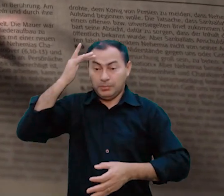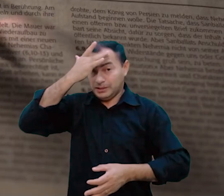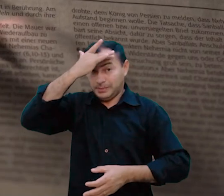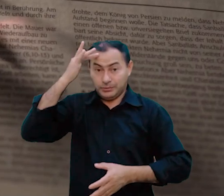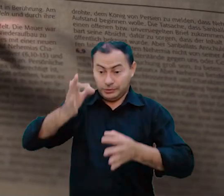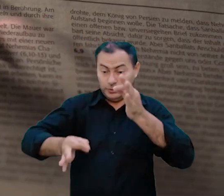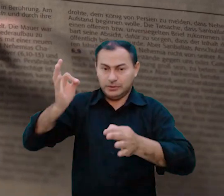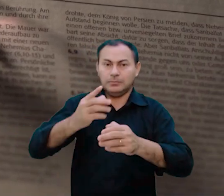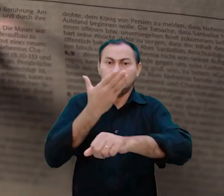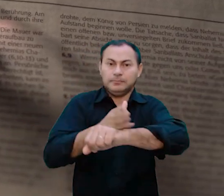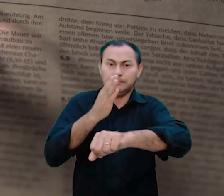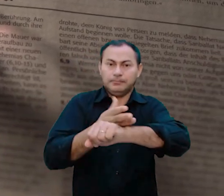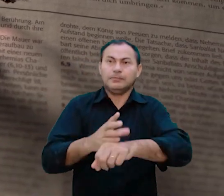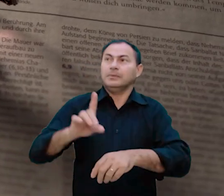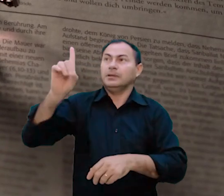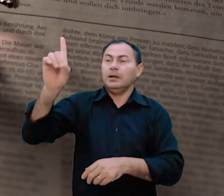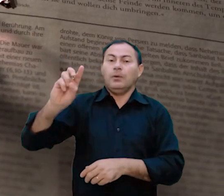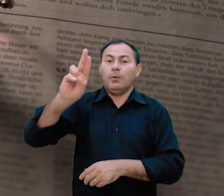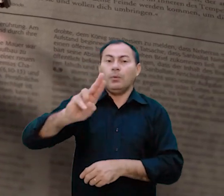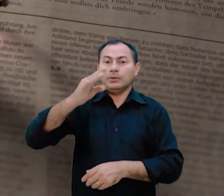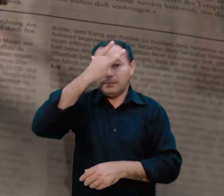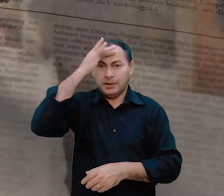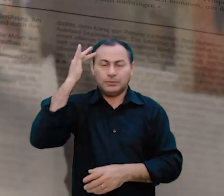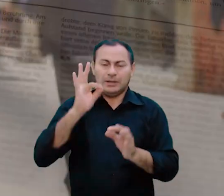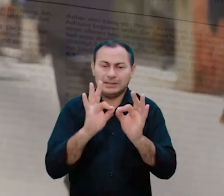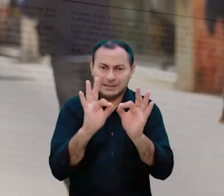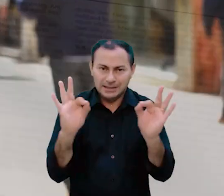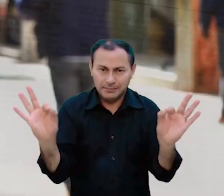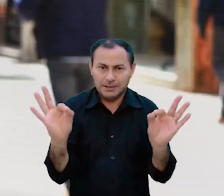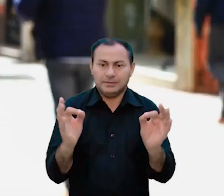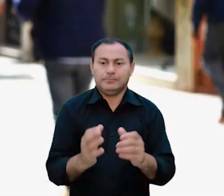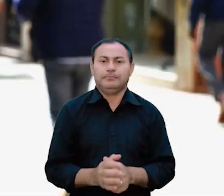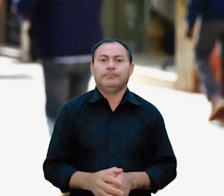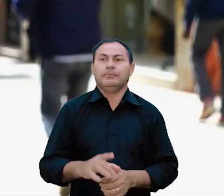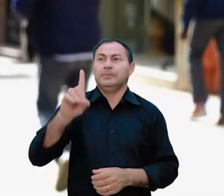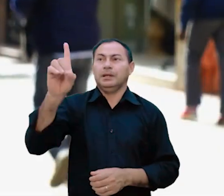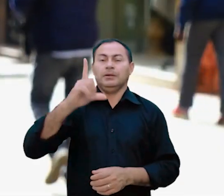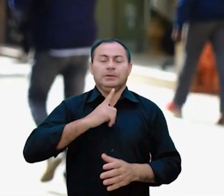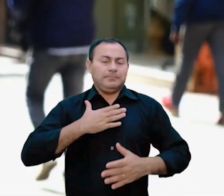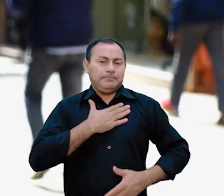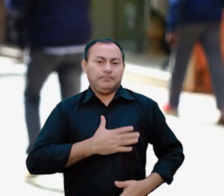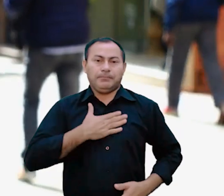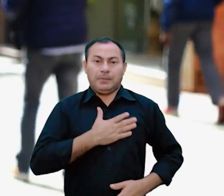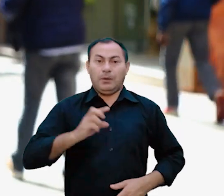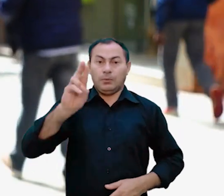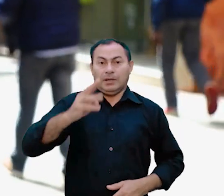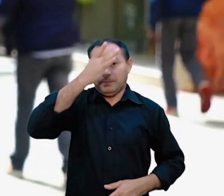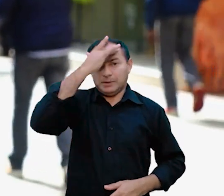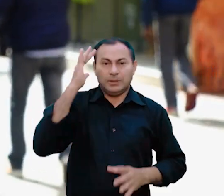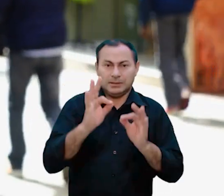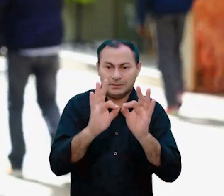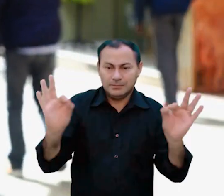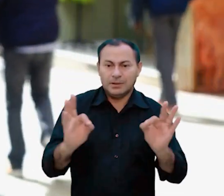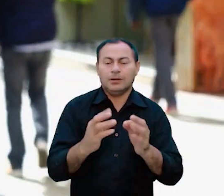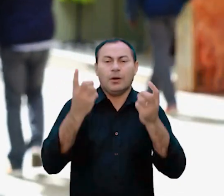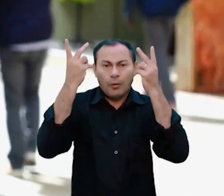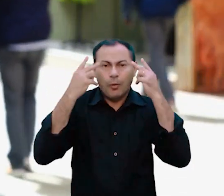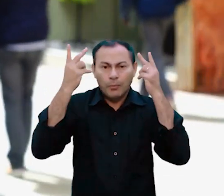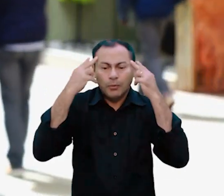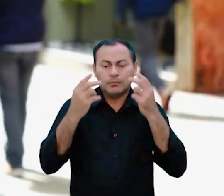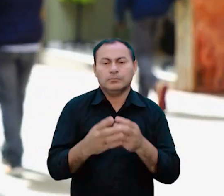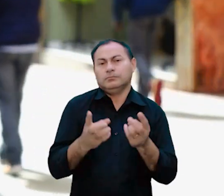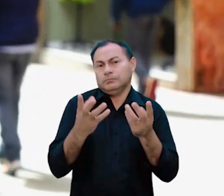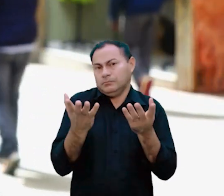juízes, fazemos esta aplicação. Deus usa pessoas simples. Deus tem prazer em usar pessoas simples